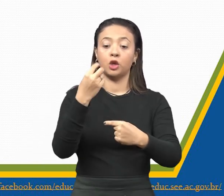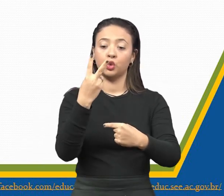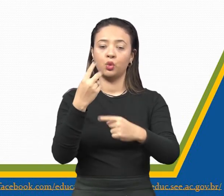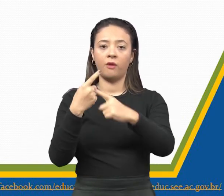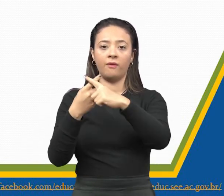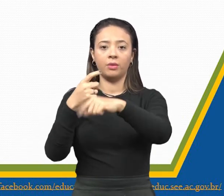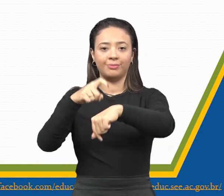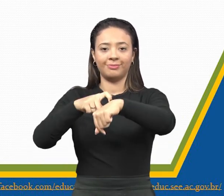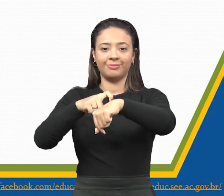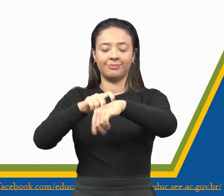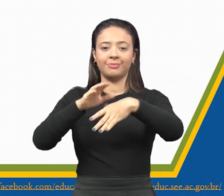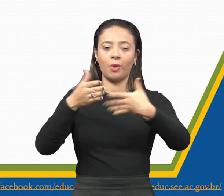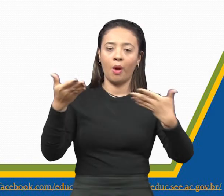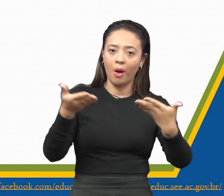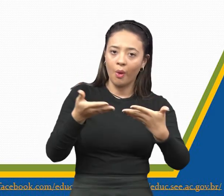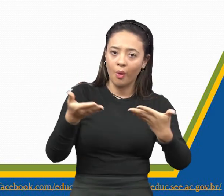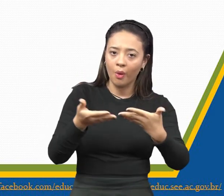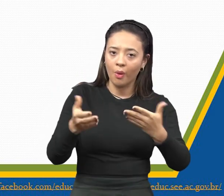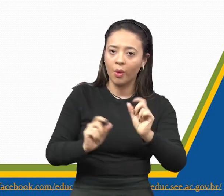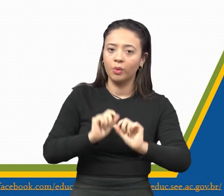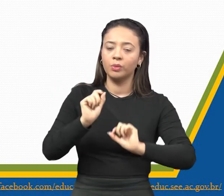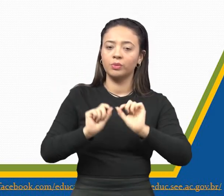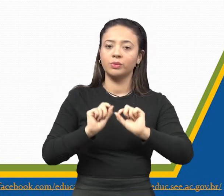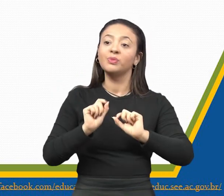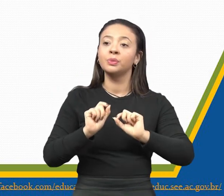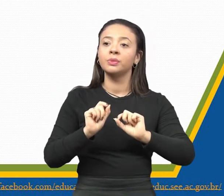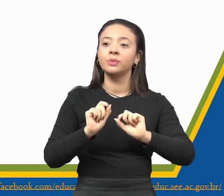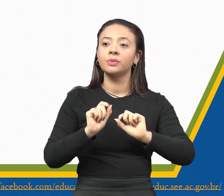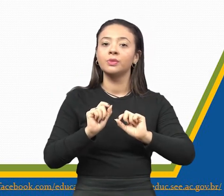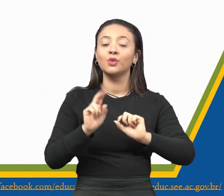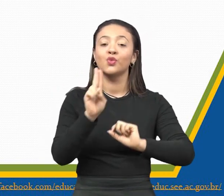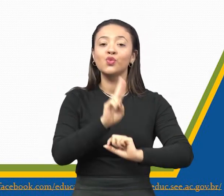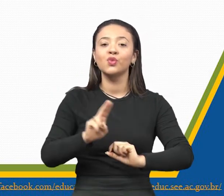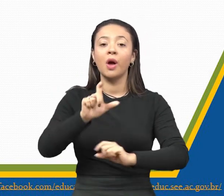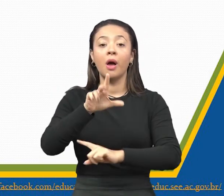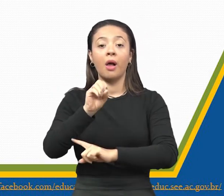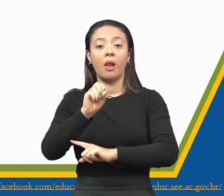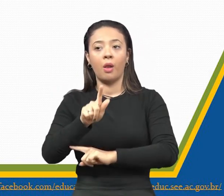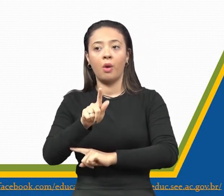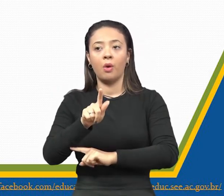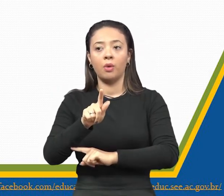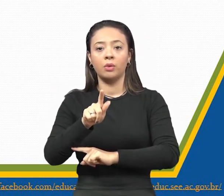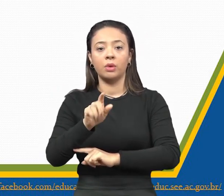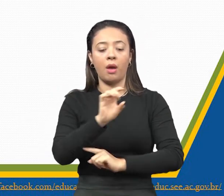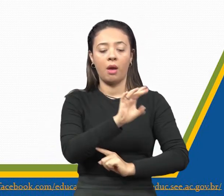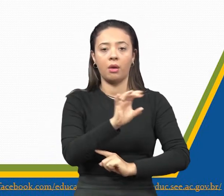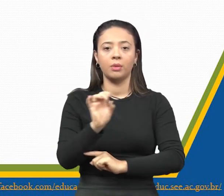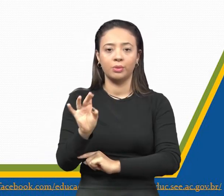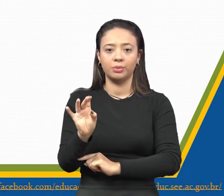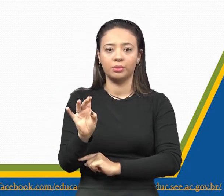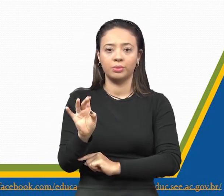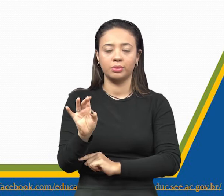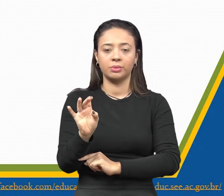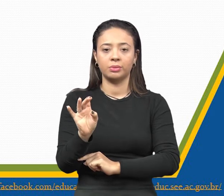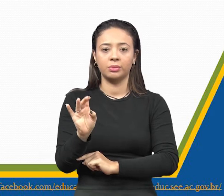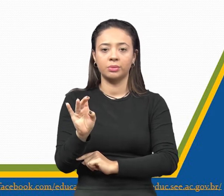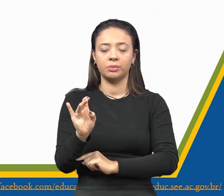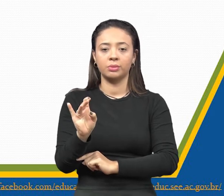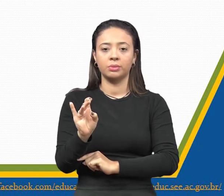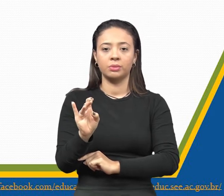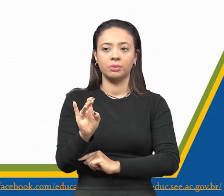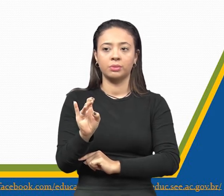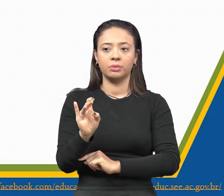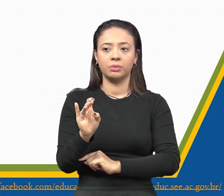fazer a partir de agora? Vamos aplicar o logaritmo em ambos os lados, respeitando aí a relação